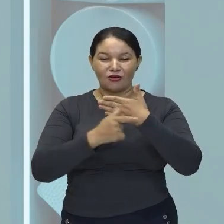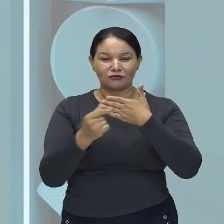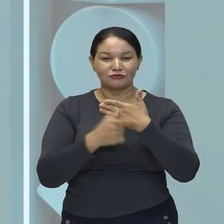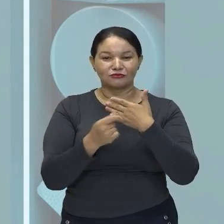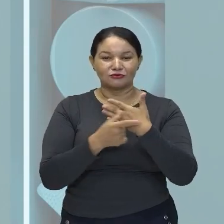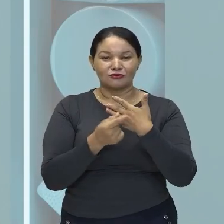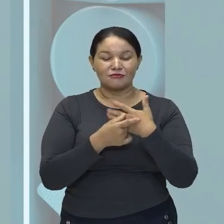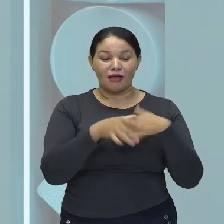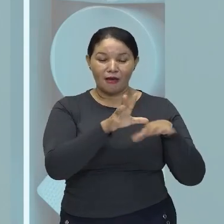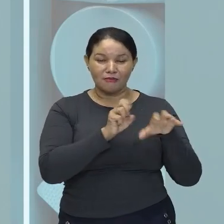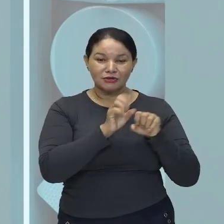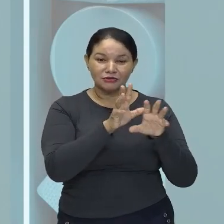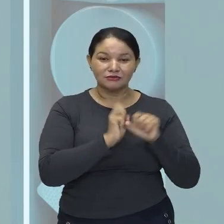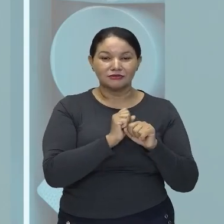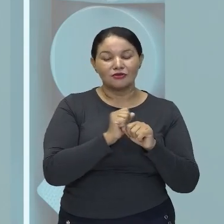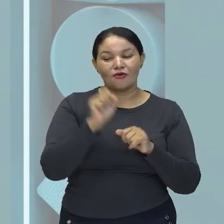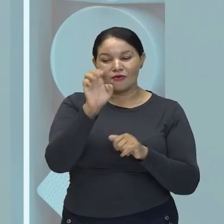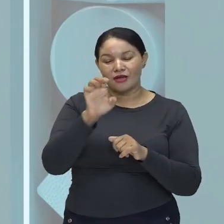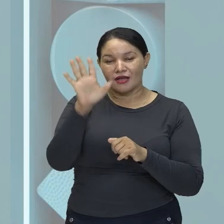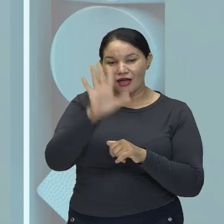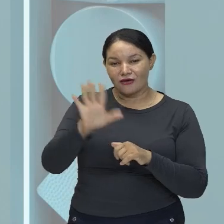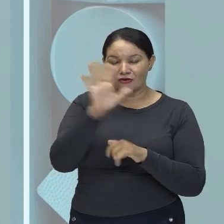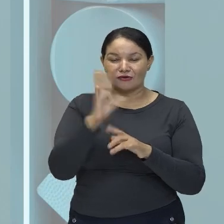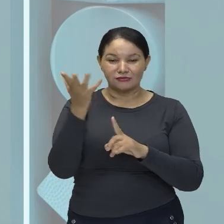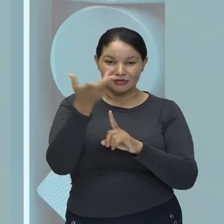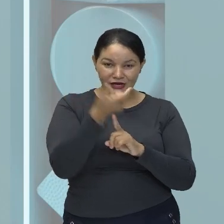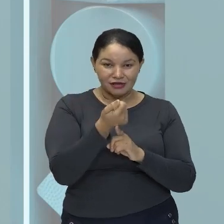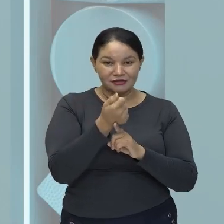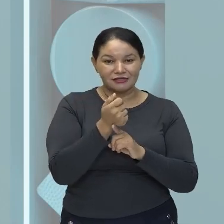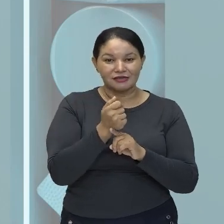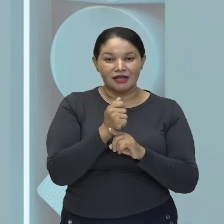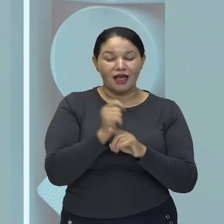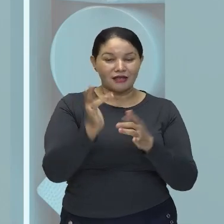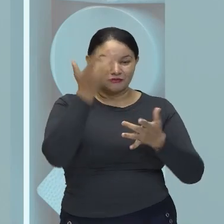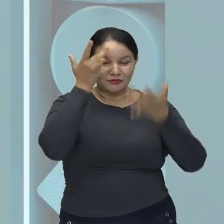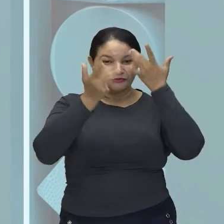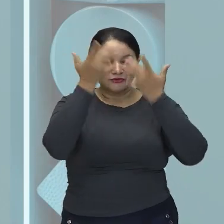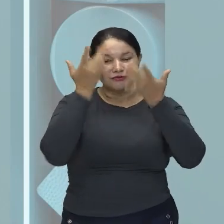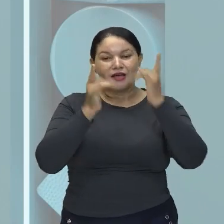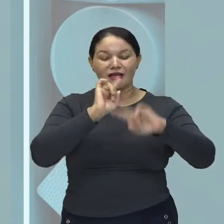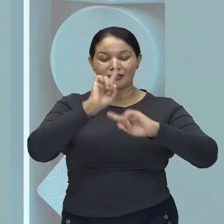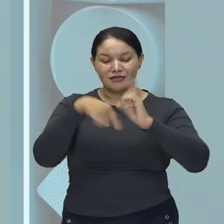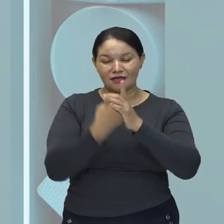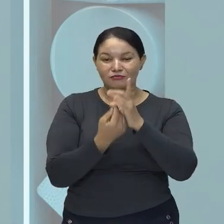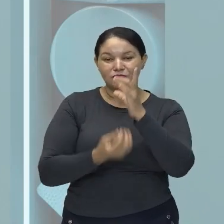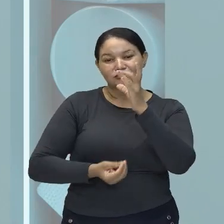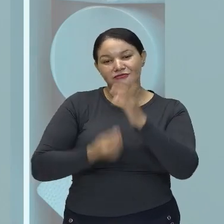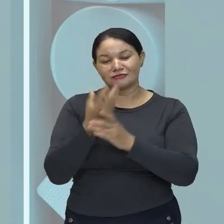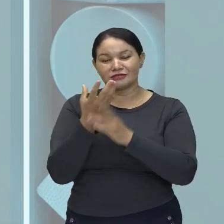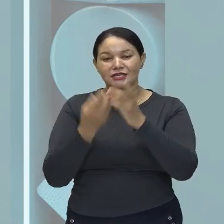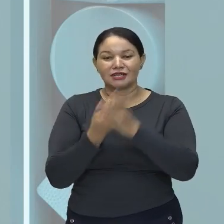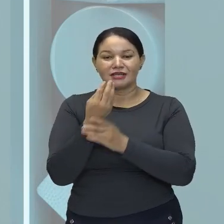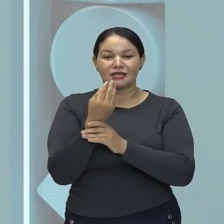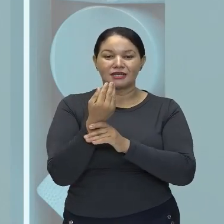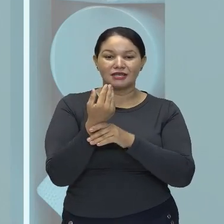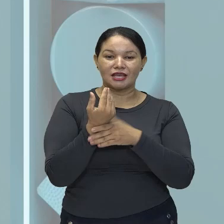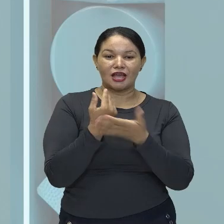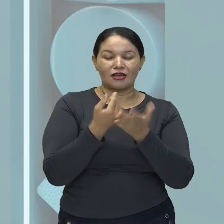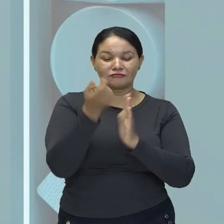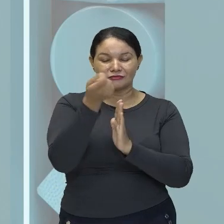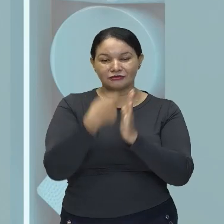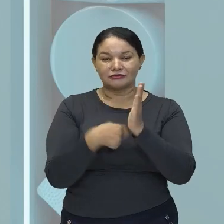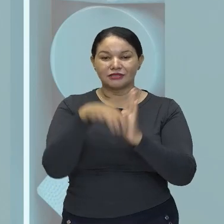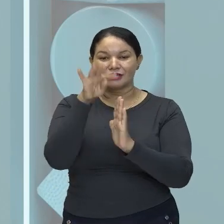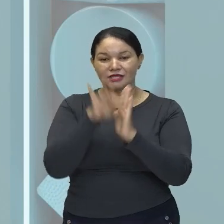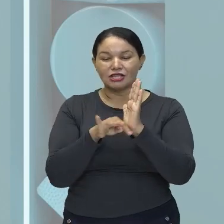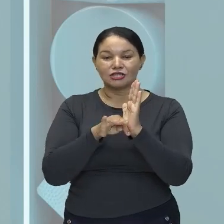arte, que foi feita lá na Europa, e ao consumir, ao digerir, né, a antropofagia, eles vão produzir algo novo,